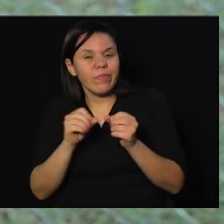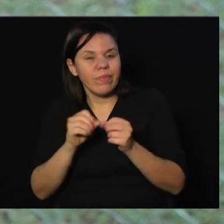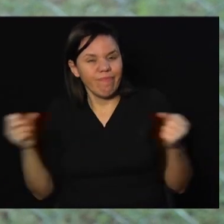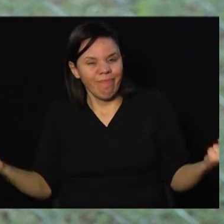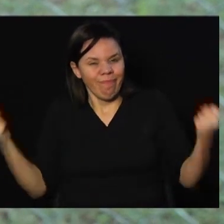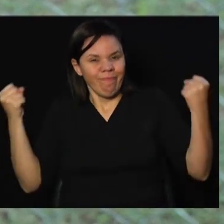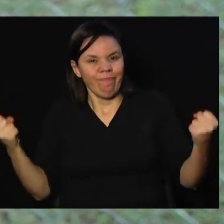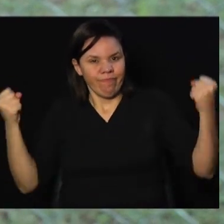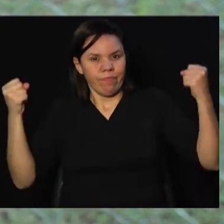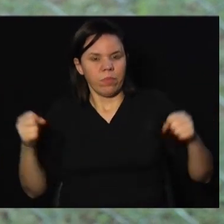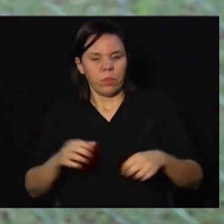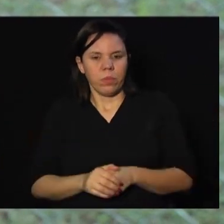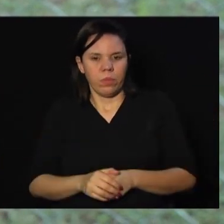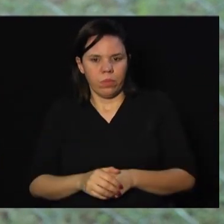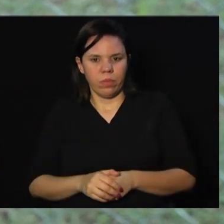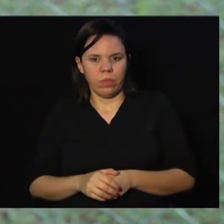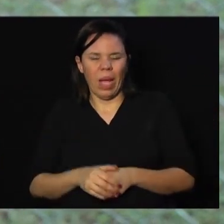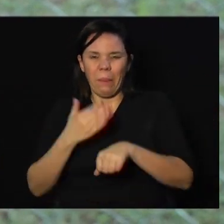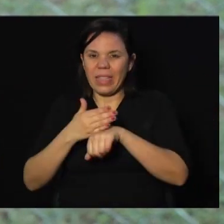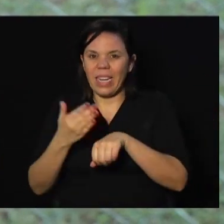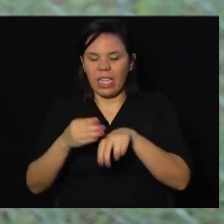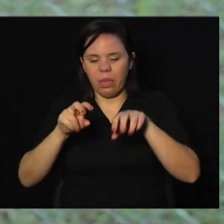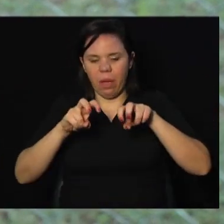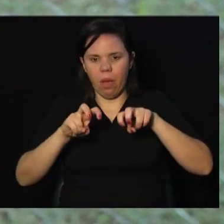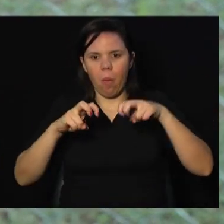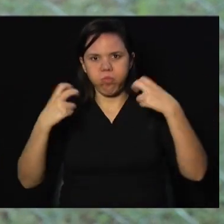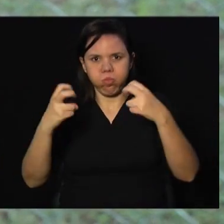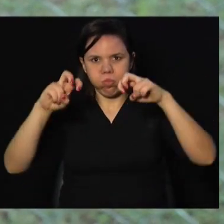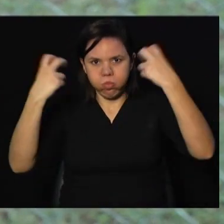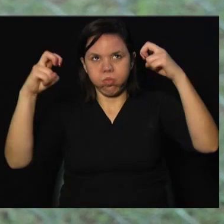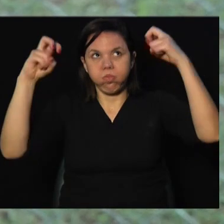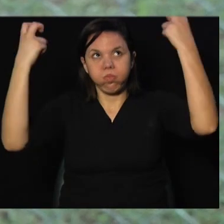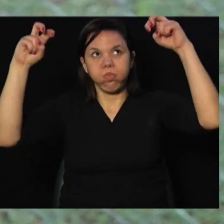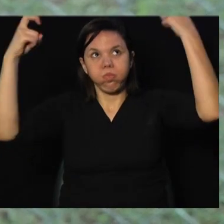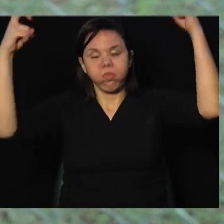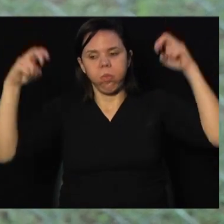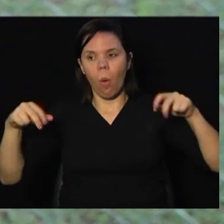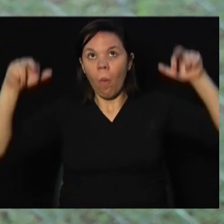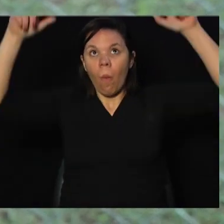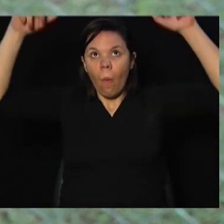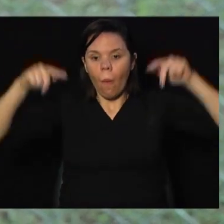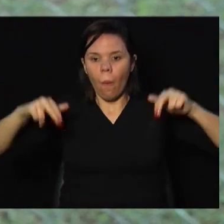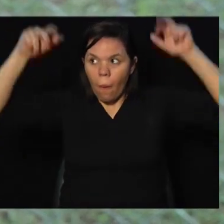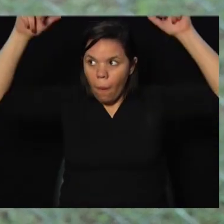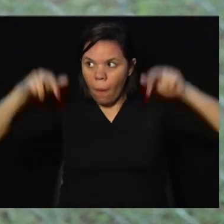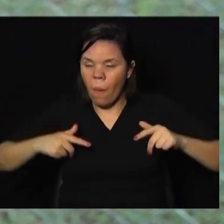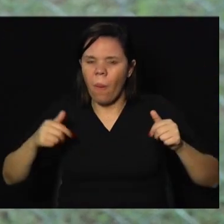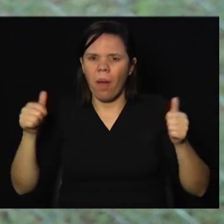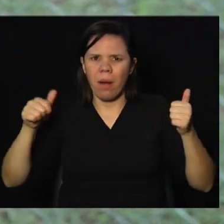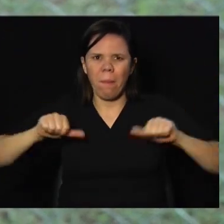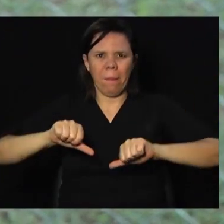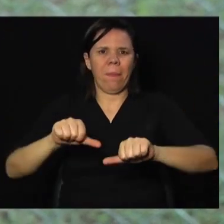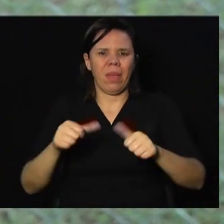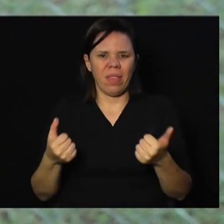subir arquibancadas lá do estádio Moisés do Carelli, que eu subi naquela arquibancada lá e desci, aliás, para descer é até pior, porque